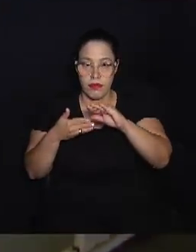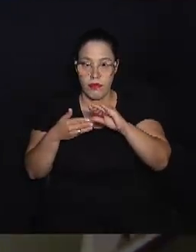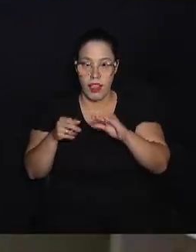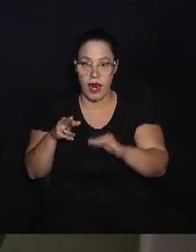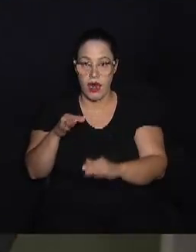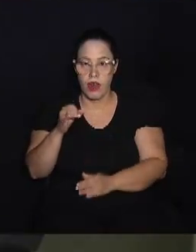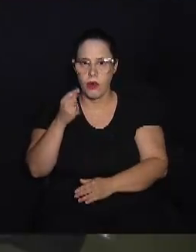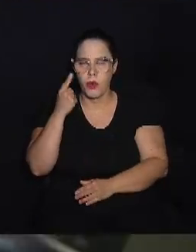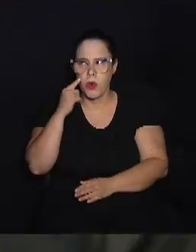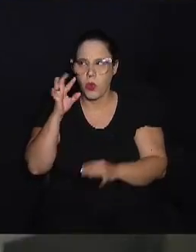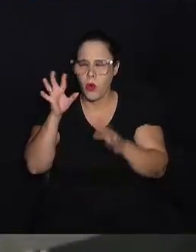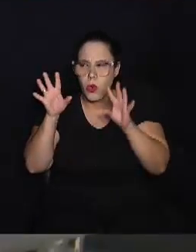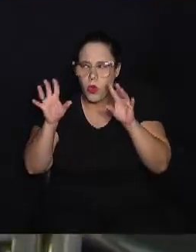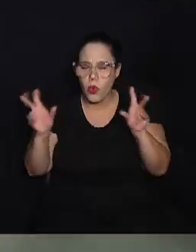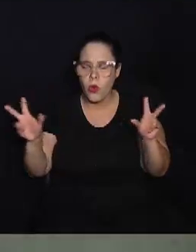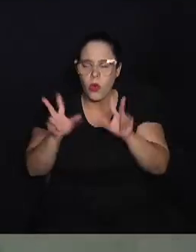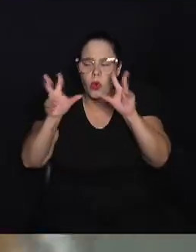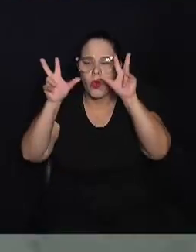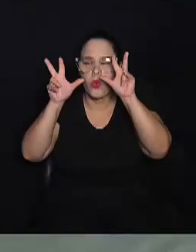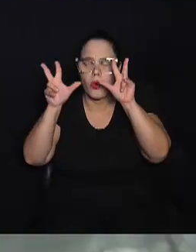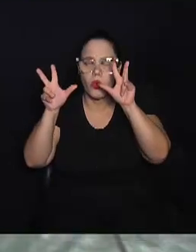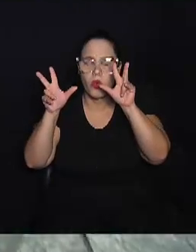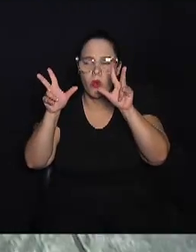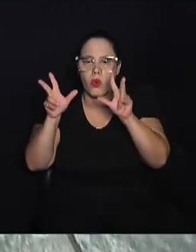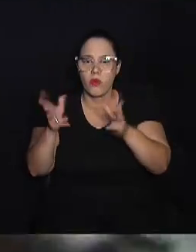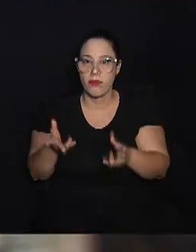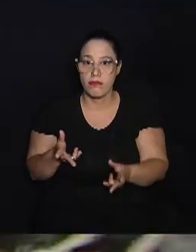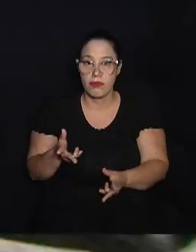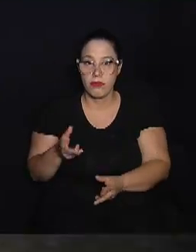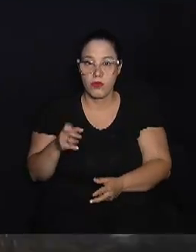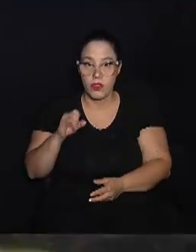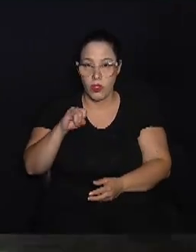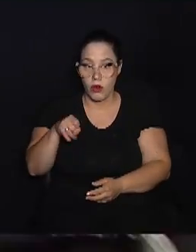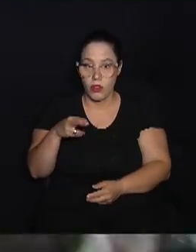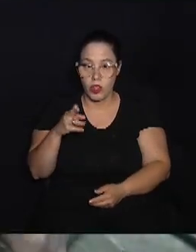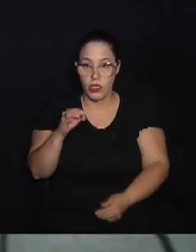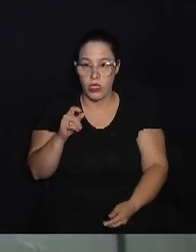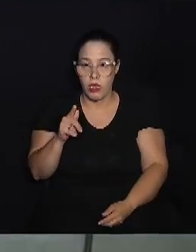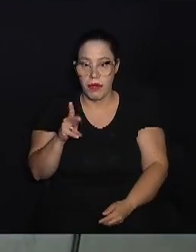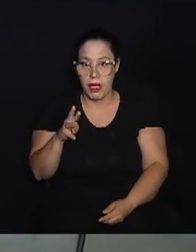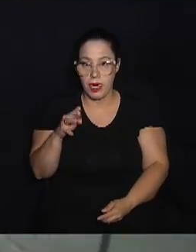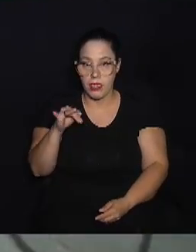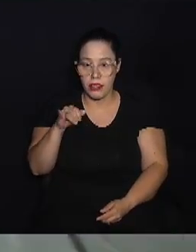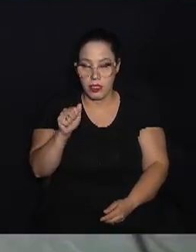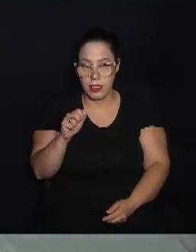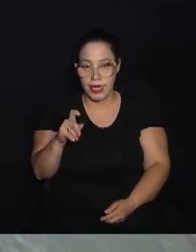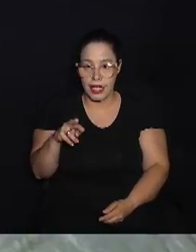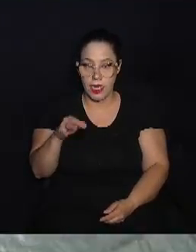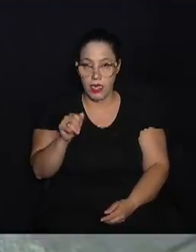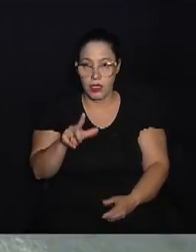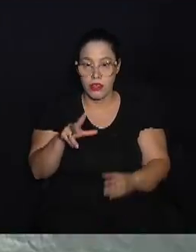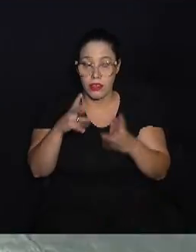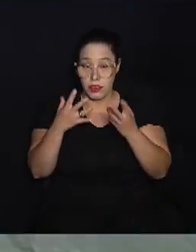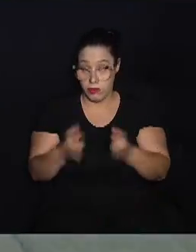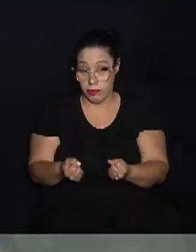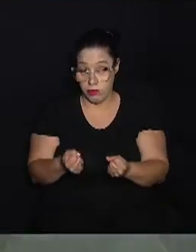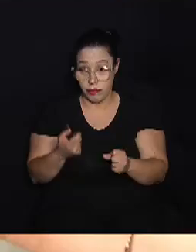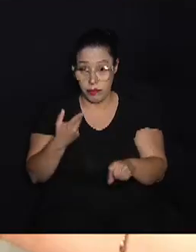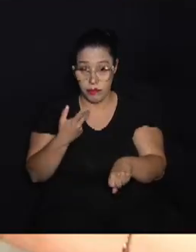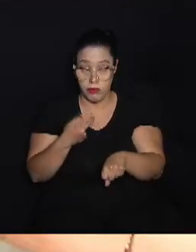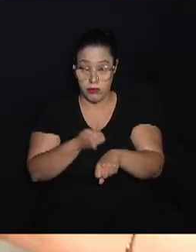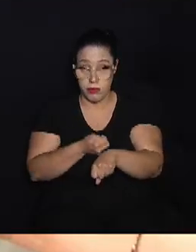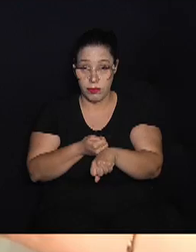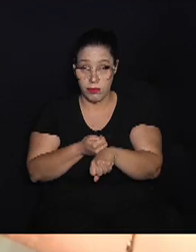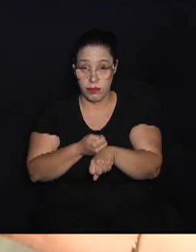sempre atenta ao esquema vacinal dos animais, trouxe o Jor, a Belinha e a Cristal para receber a vacina contra a